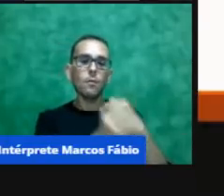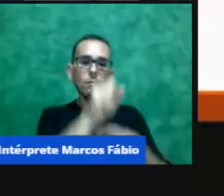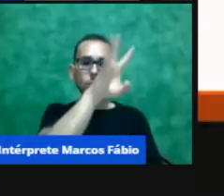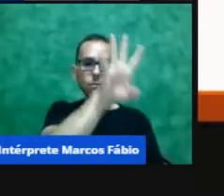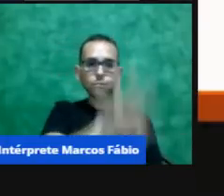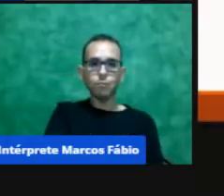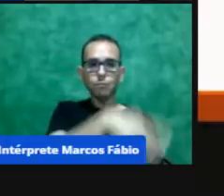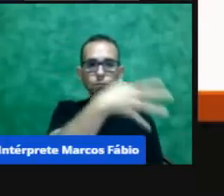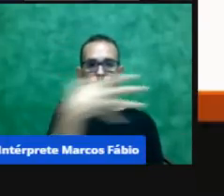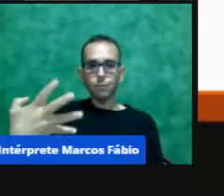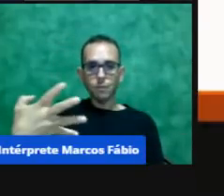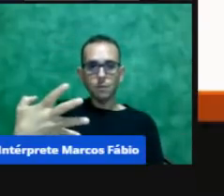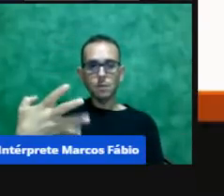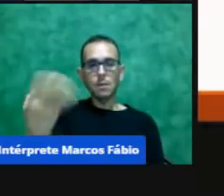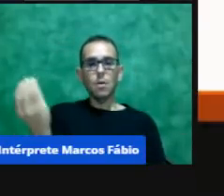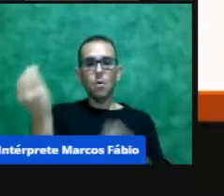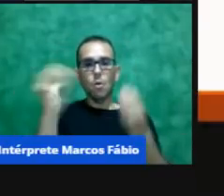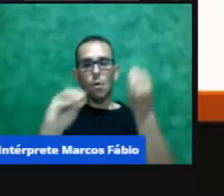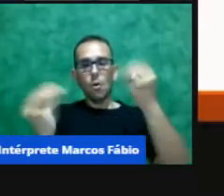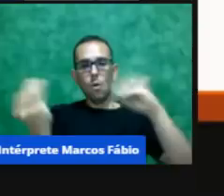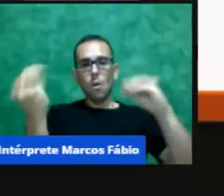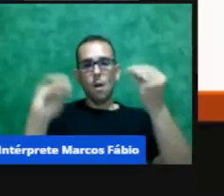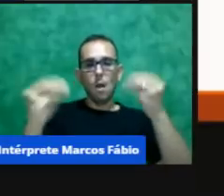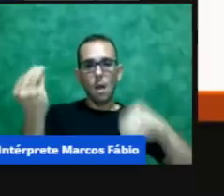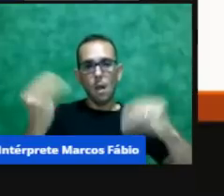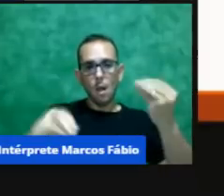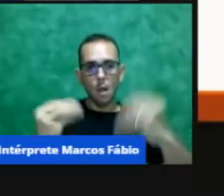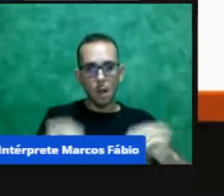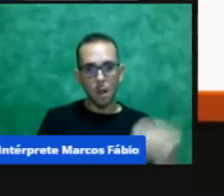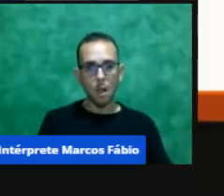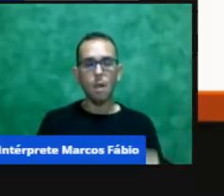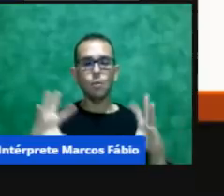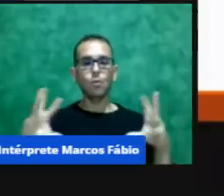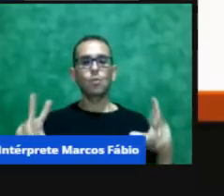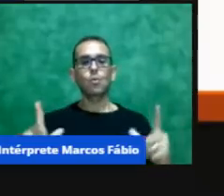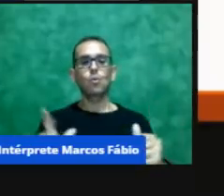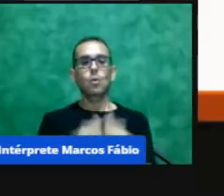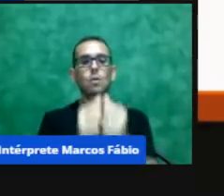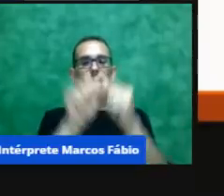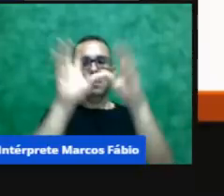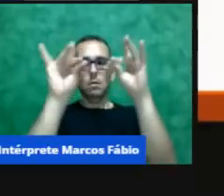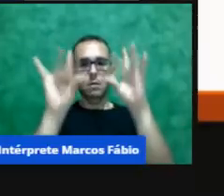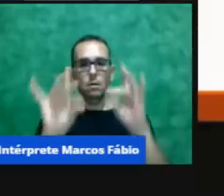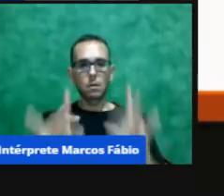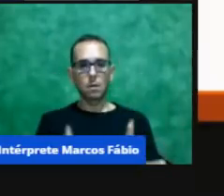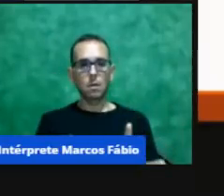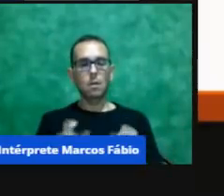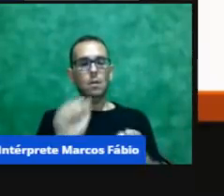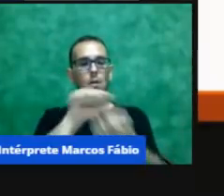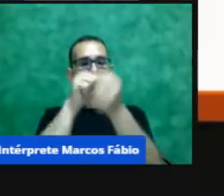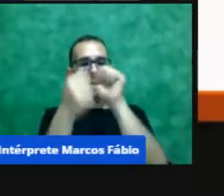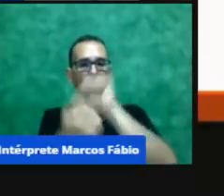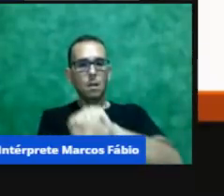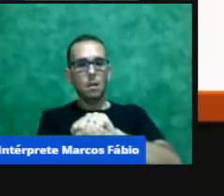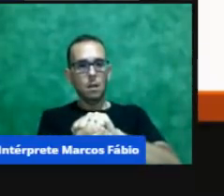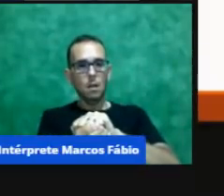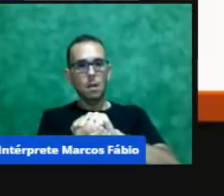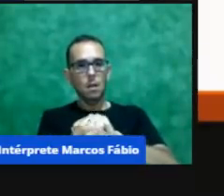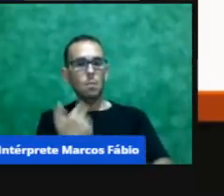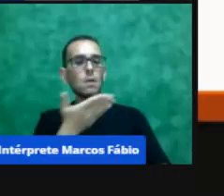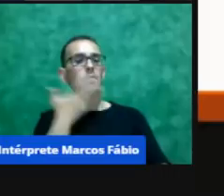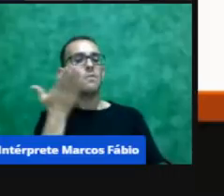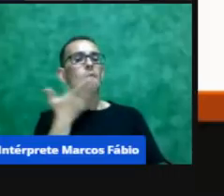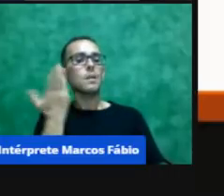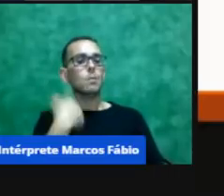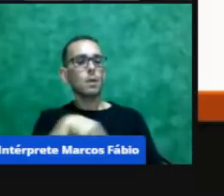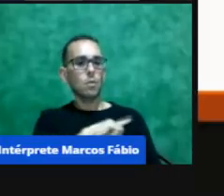no Excel. E aí coloquei as fórmulas certinhas, adicionei as informações que eram necessárias e adaptei de forma que ficasse mais fácil para a